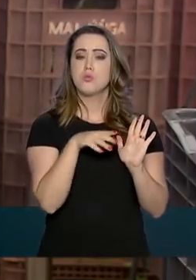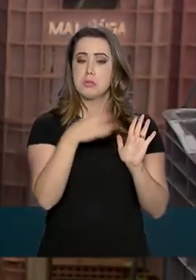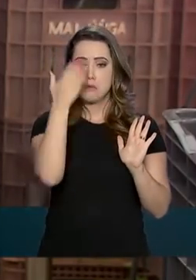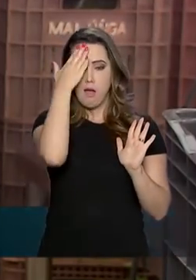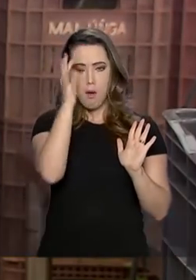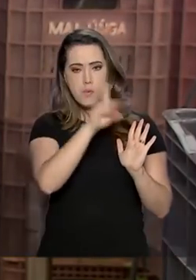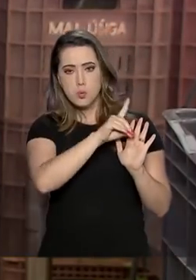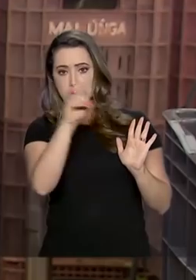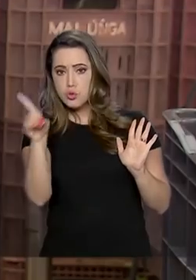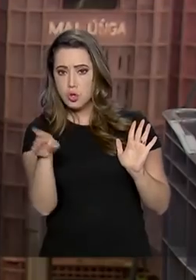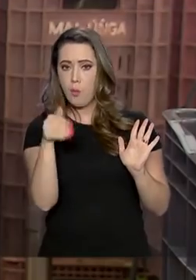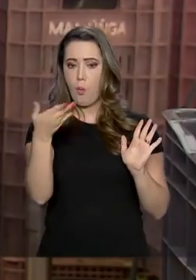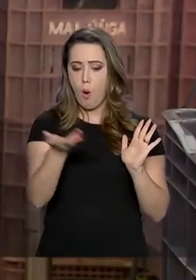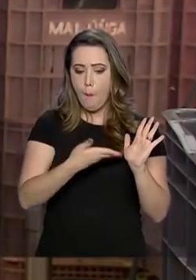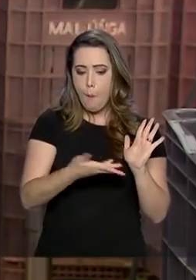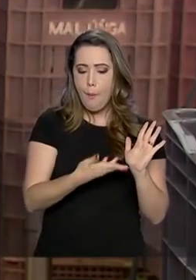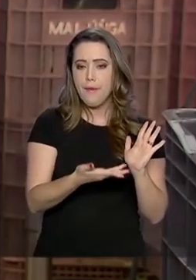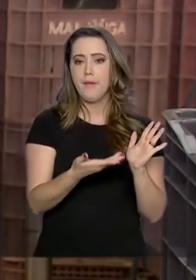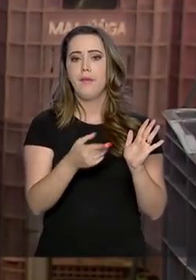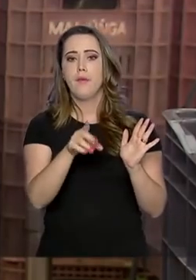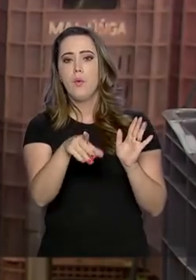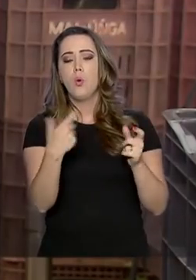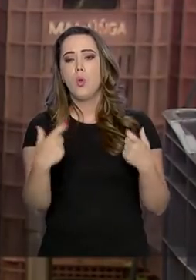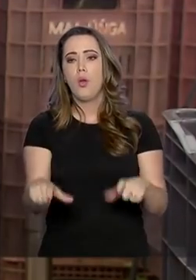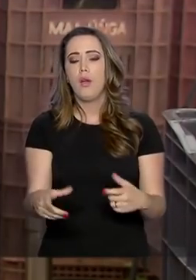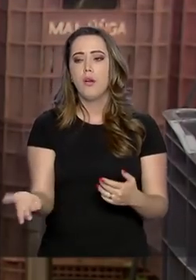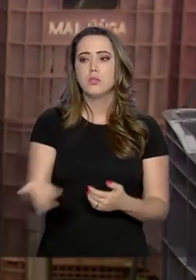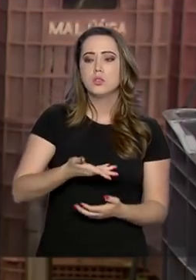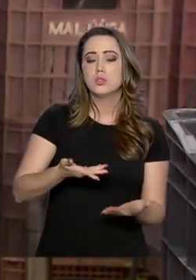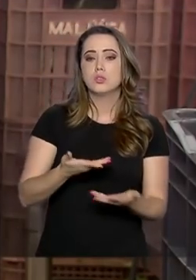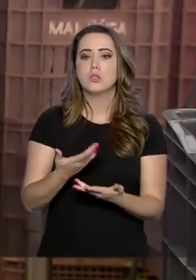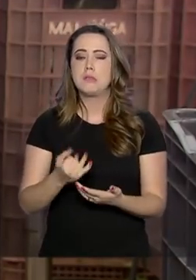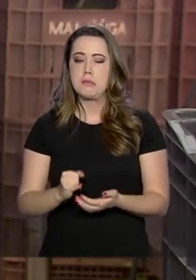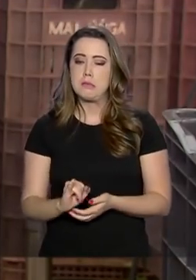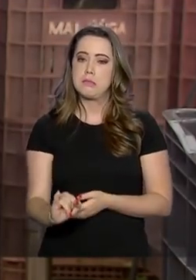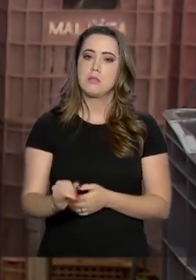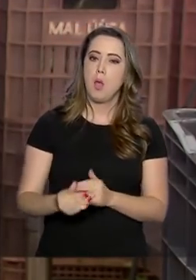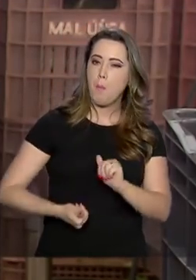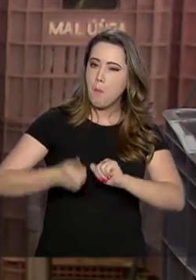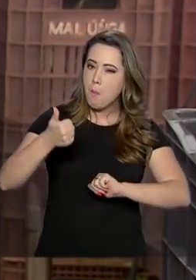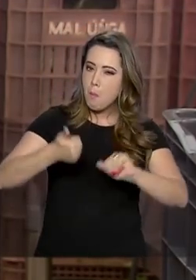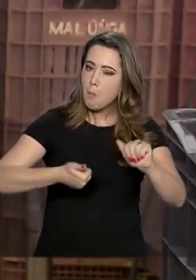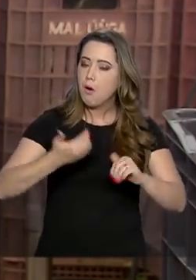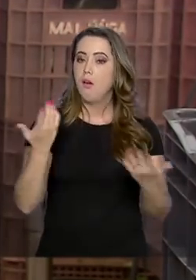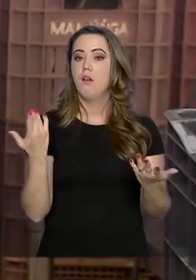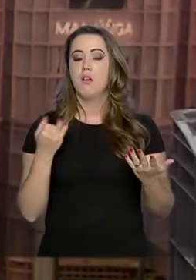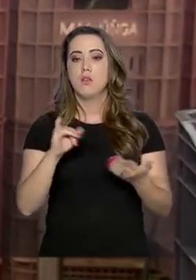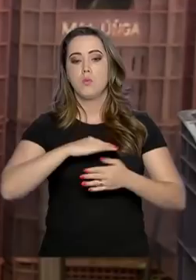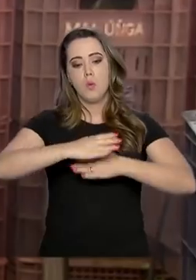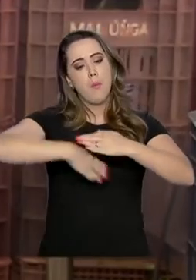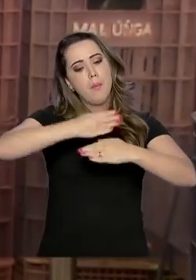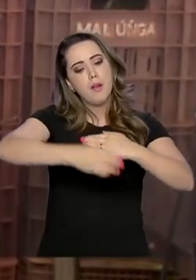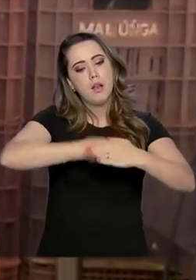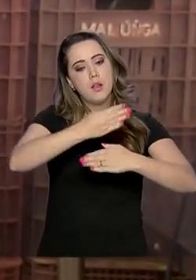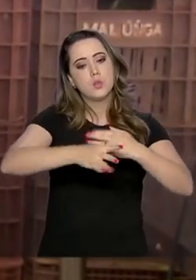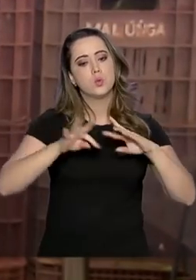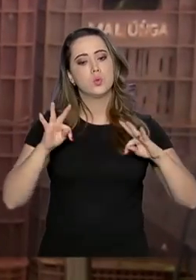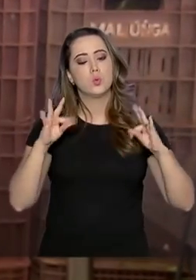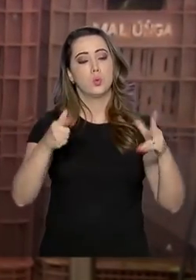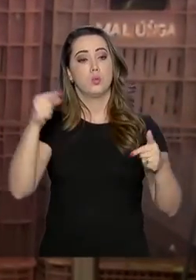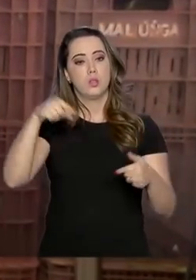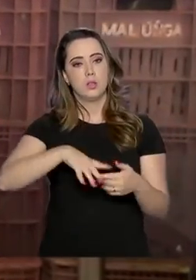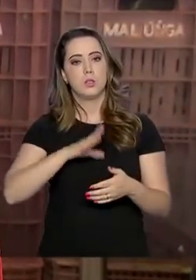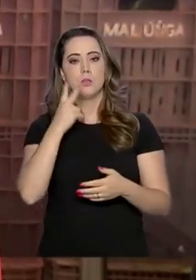a data, o origem do produto, a qualidade do produto, a embalagem do produto.